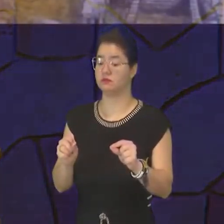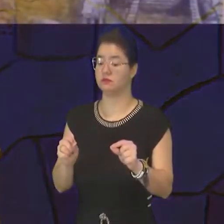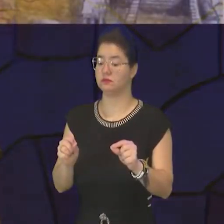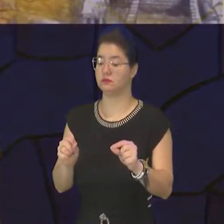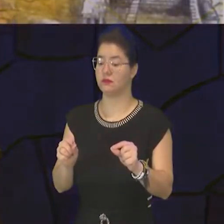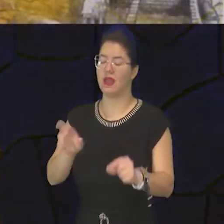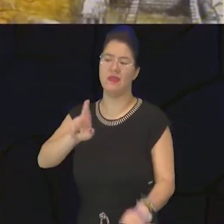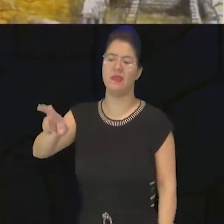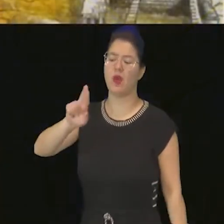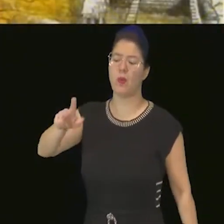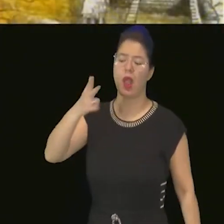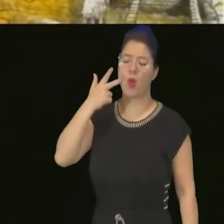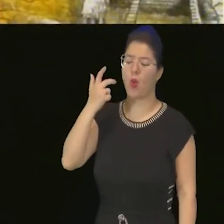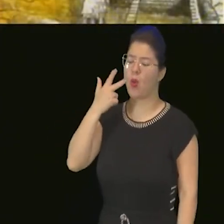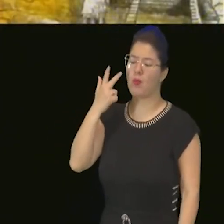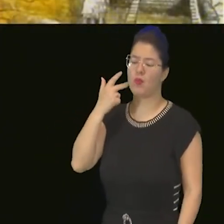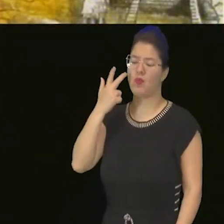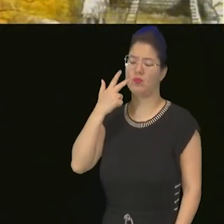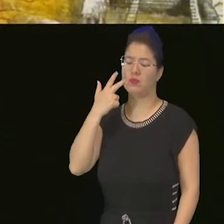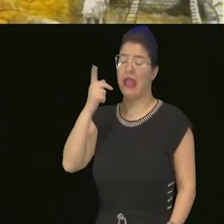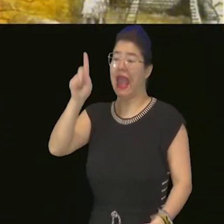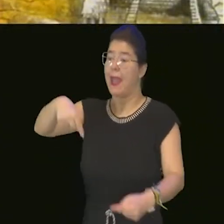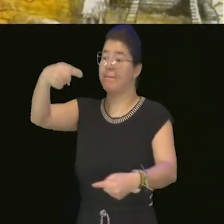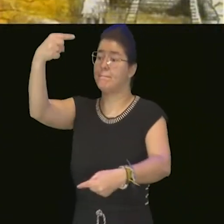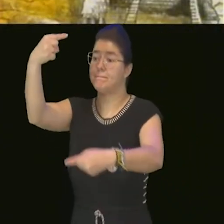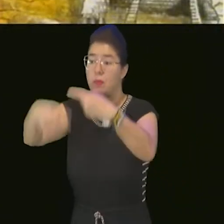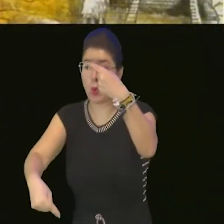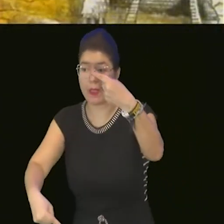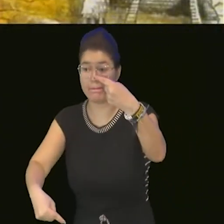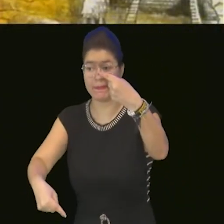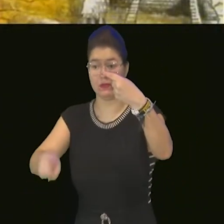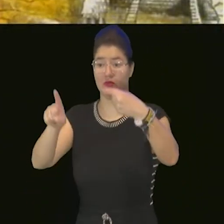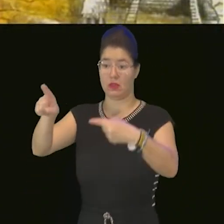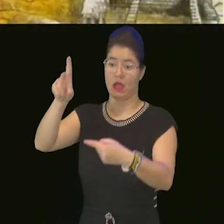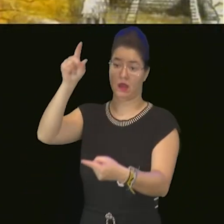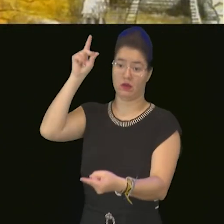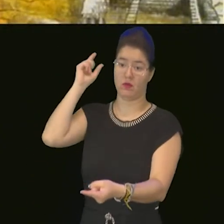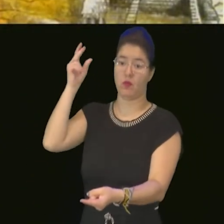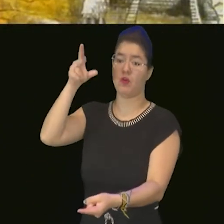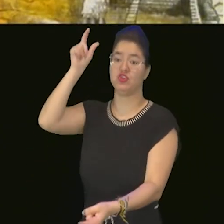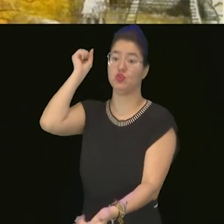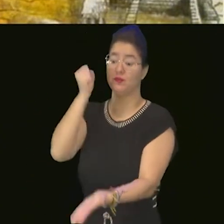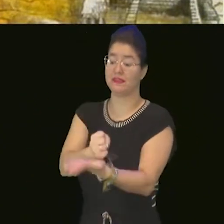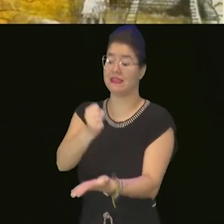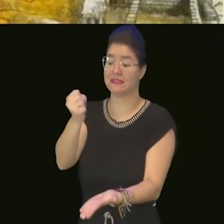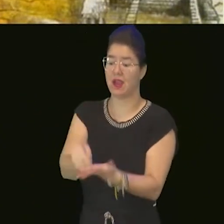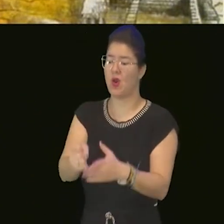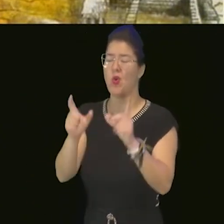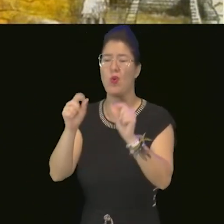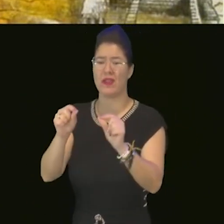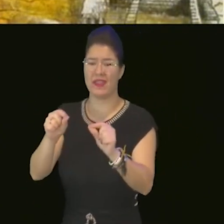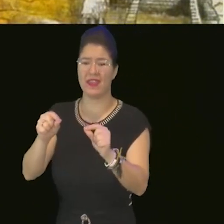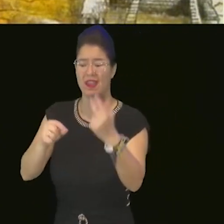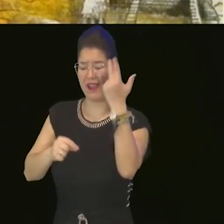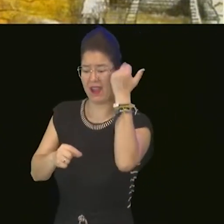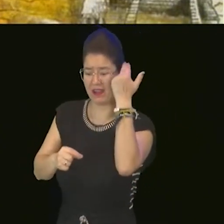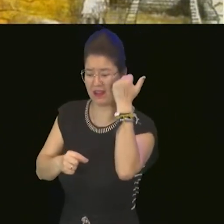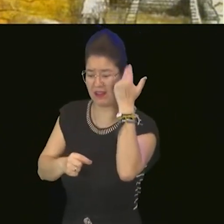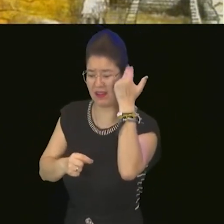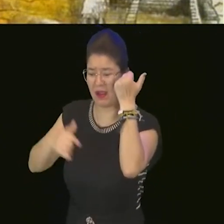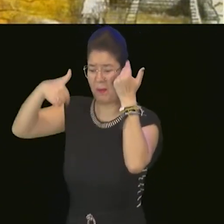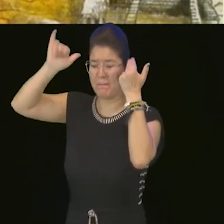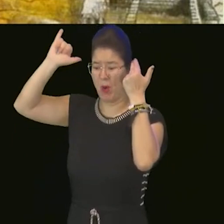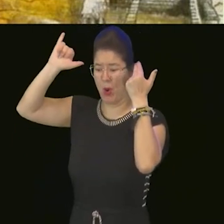é comum, algo que é proibido lá no Antigo Testamento, ou seja, um jumento com um